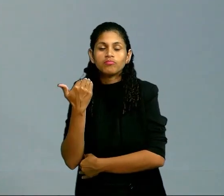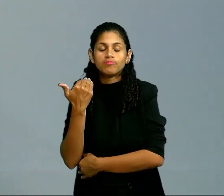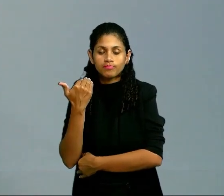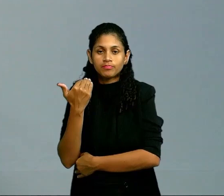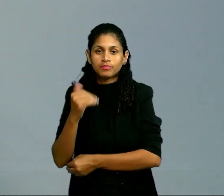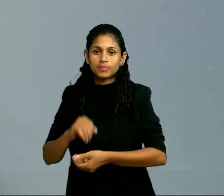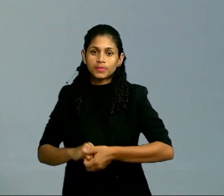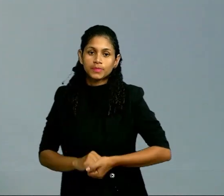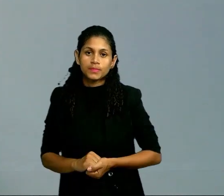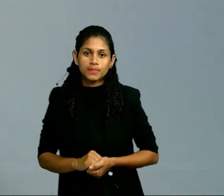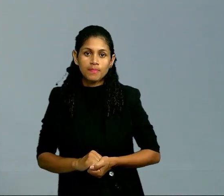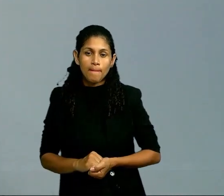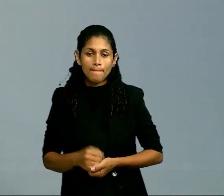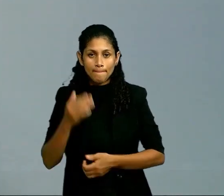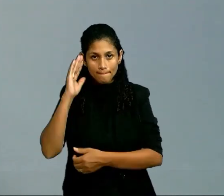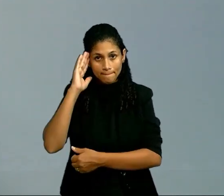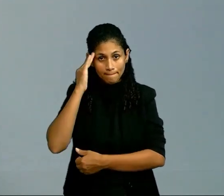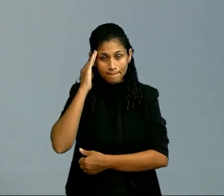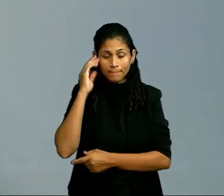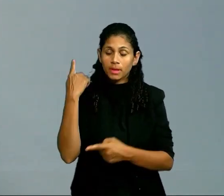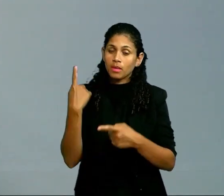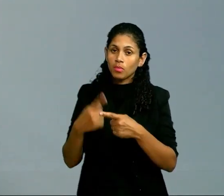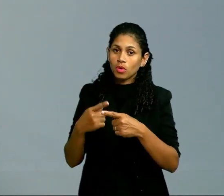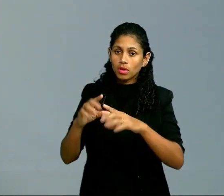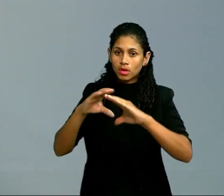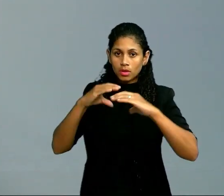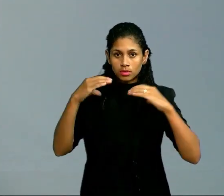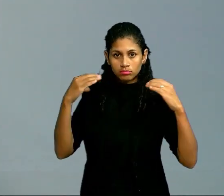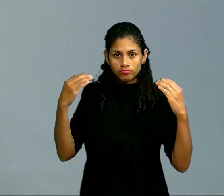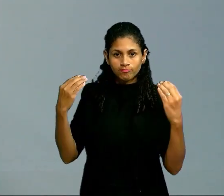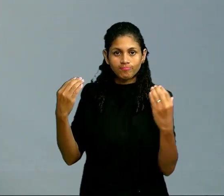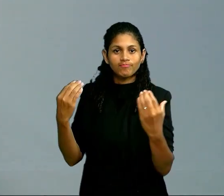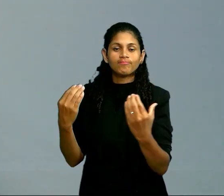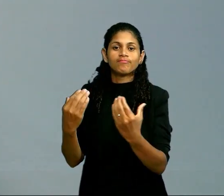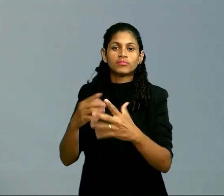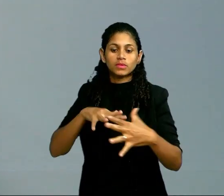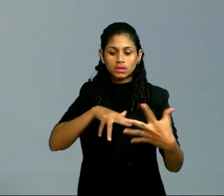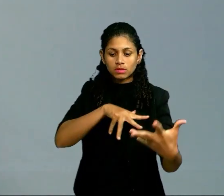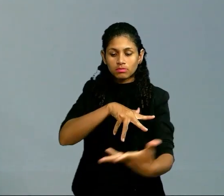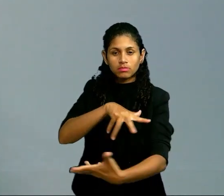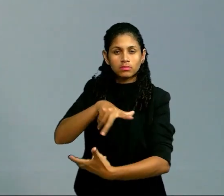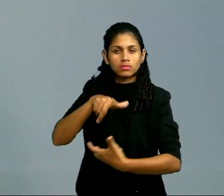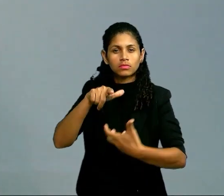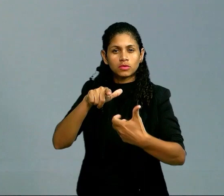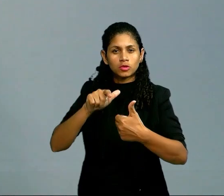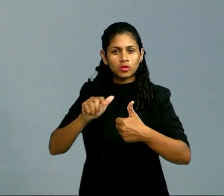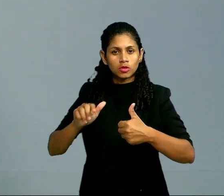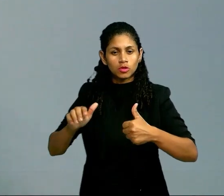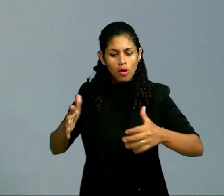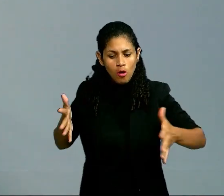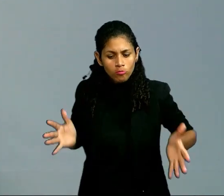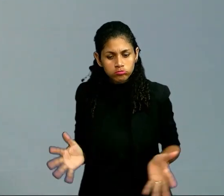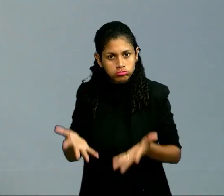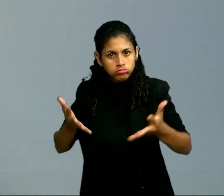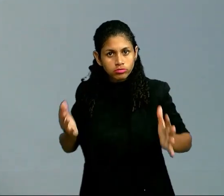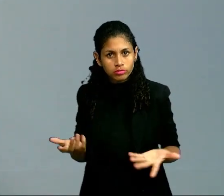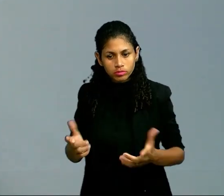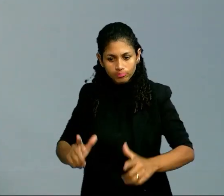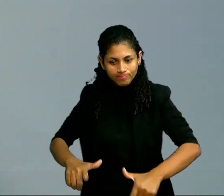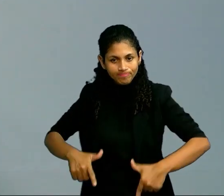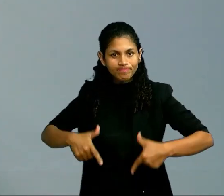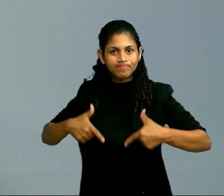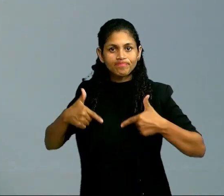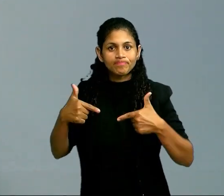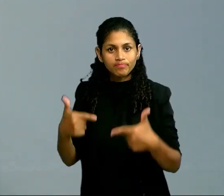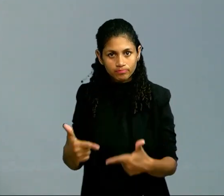massa. Dá para entender por que a comunidade internacional se mobilizou. Né? E para manter ali a sua imagem,